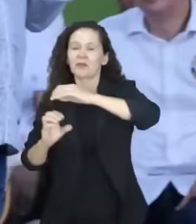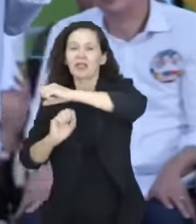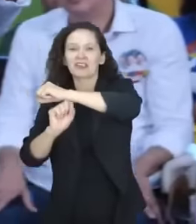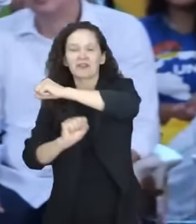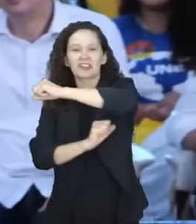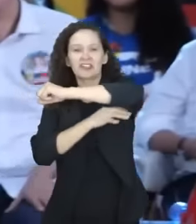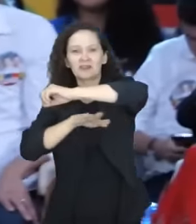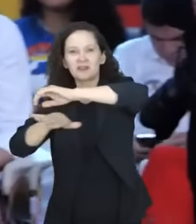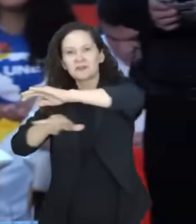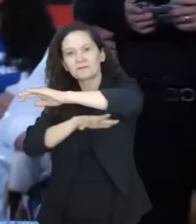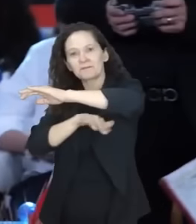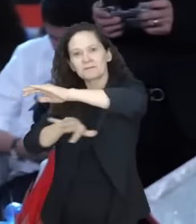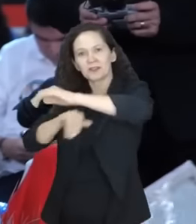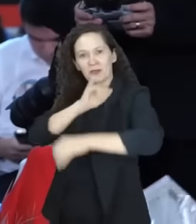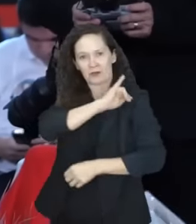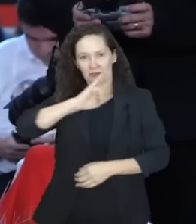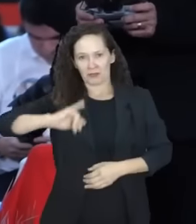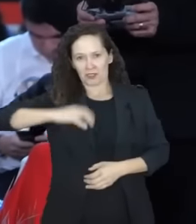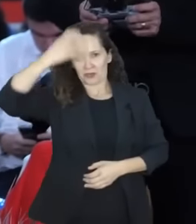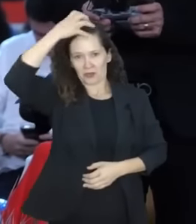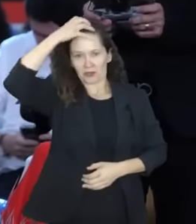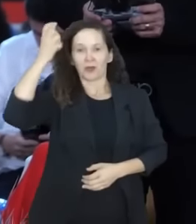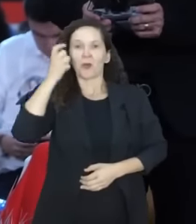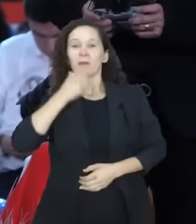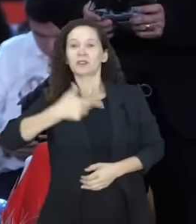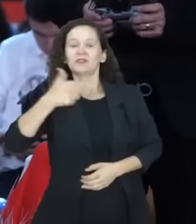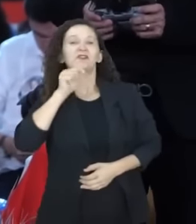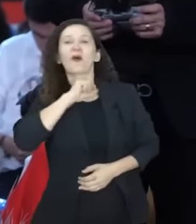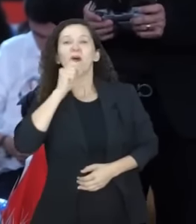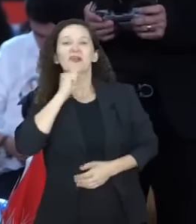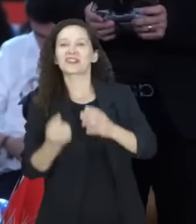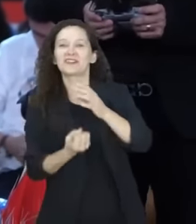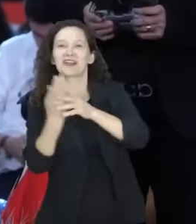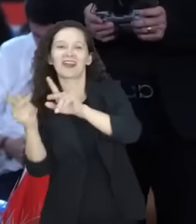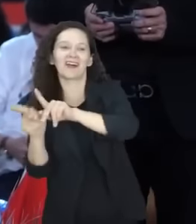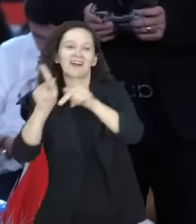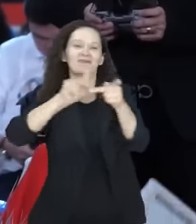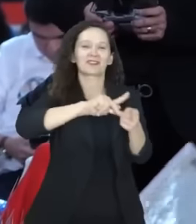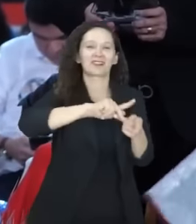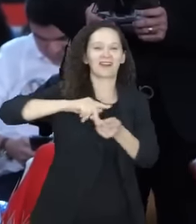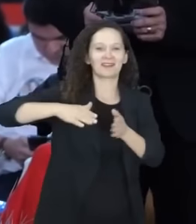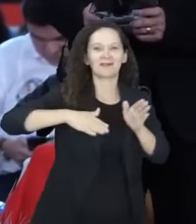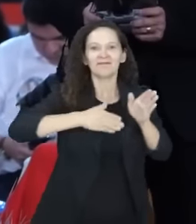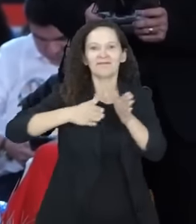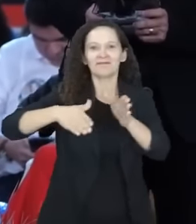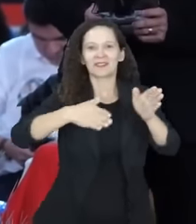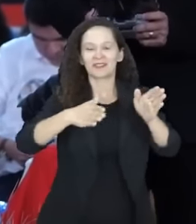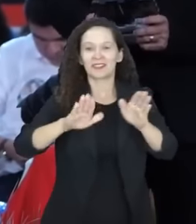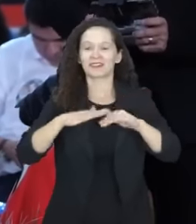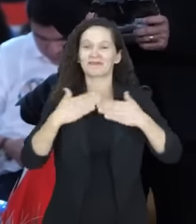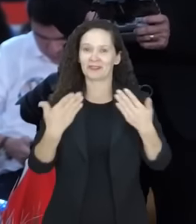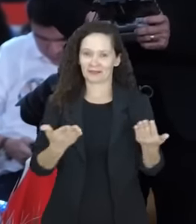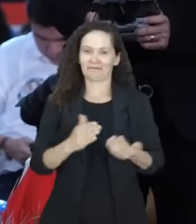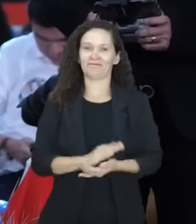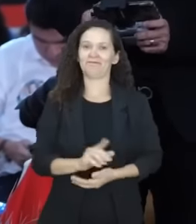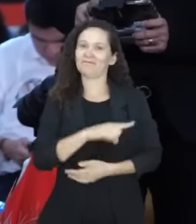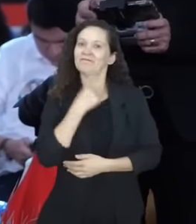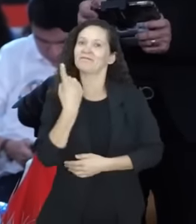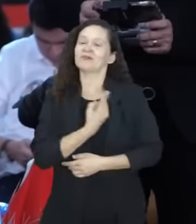não conseguiu fazer a transposição. Pois bem, nós fizemos a